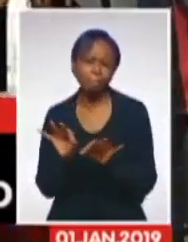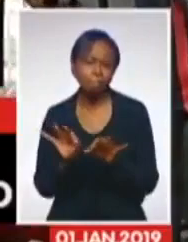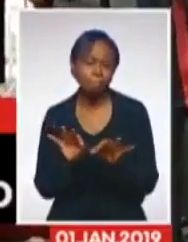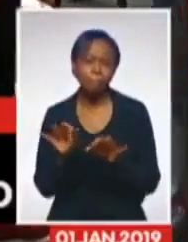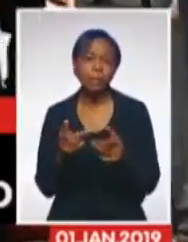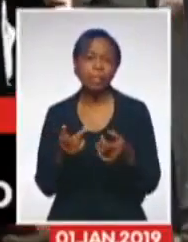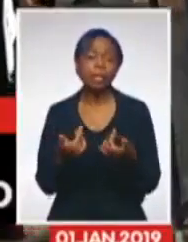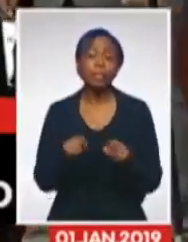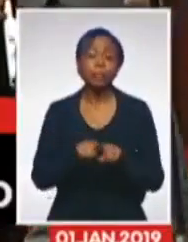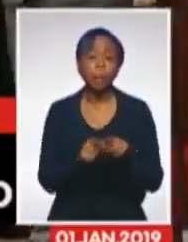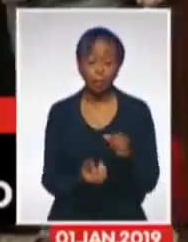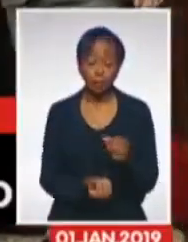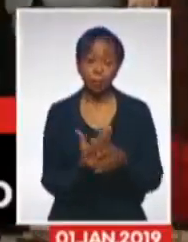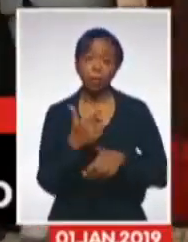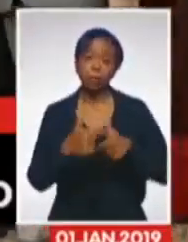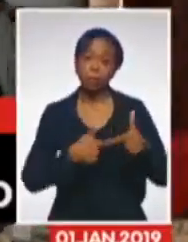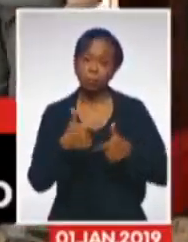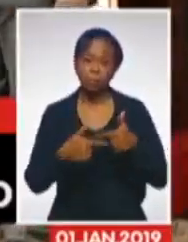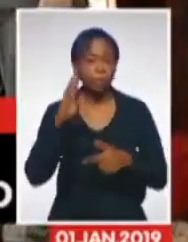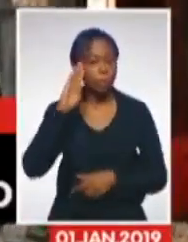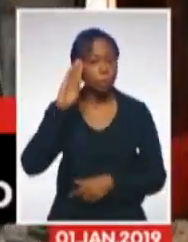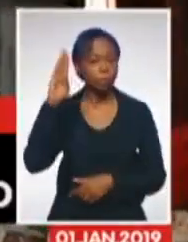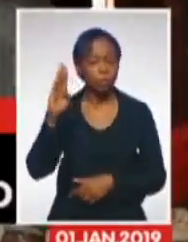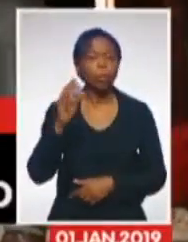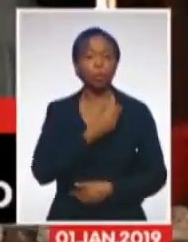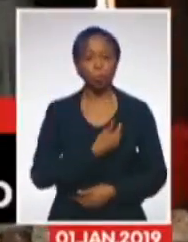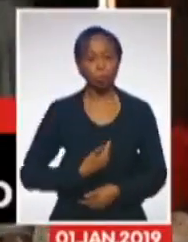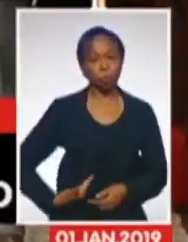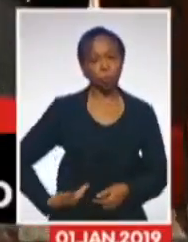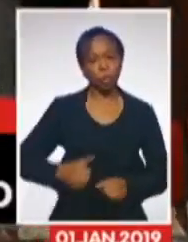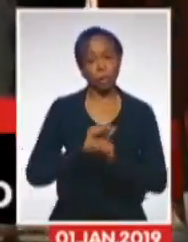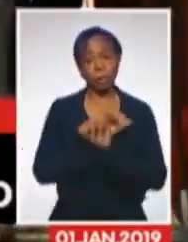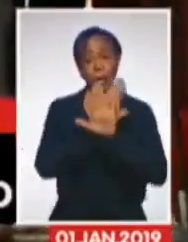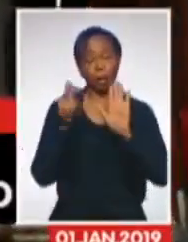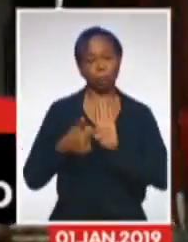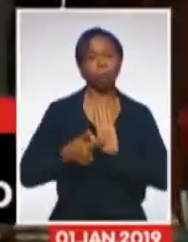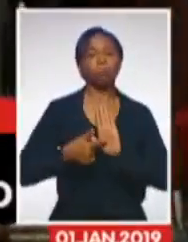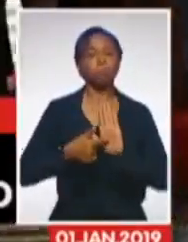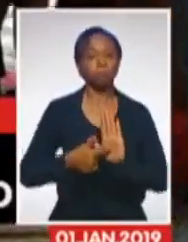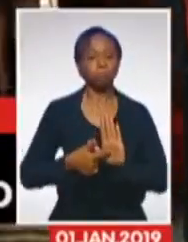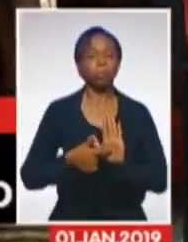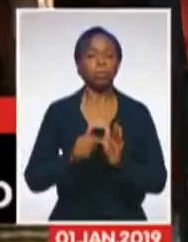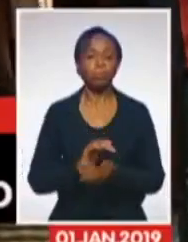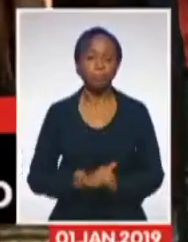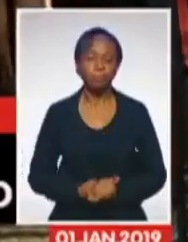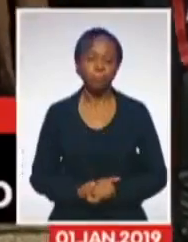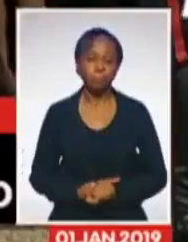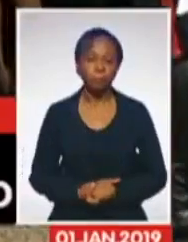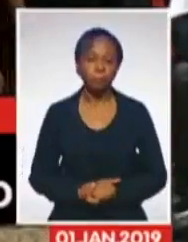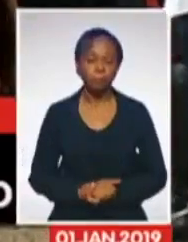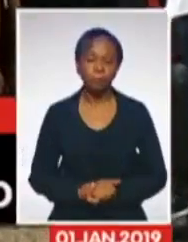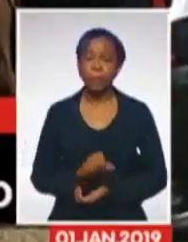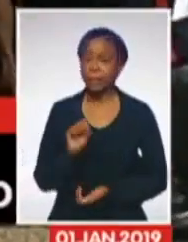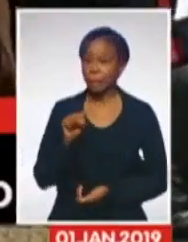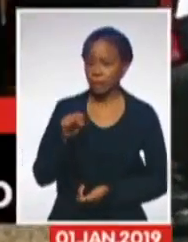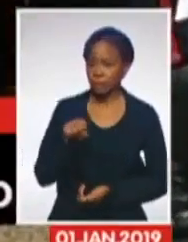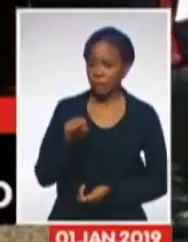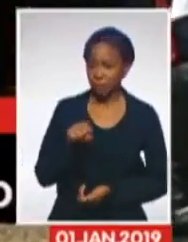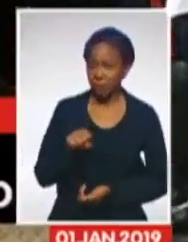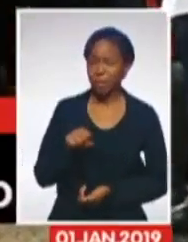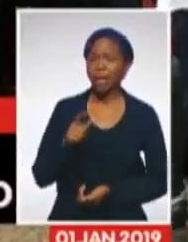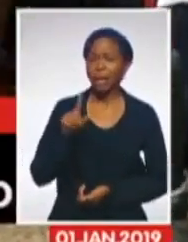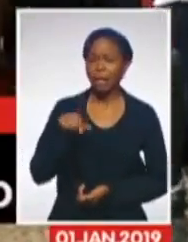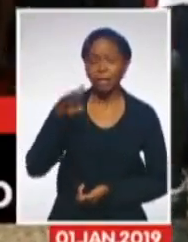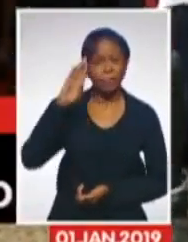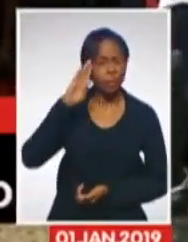de empregos e principalmente fazer um governo de transparência, né? É, são prioridades que o governador Romeu Zema